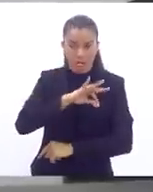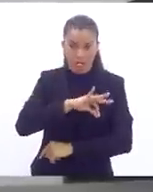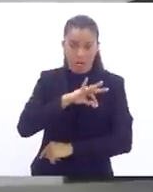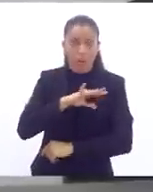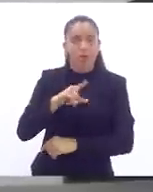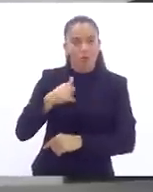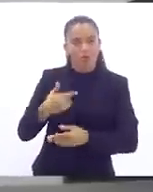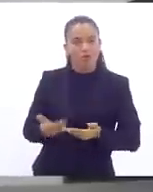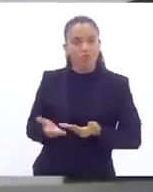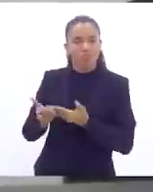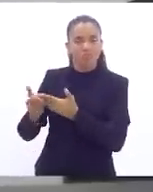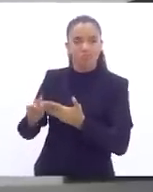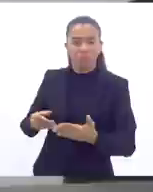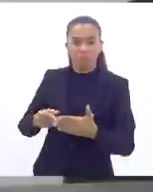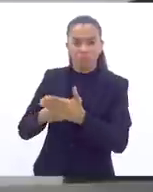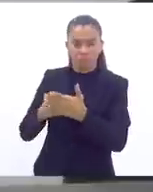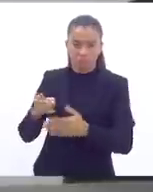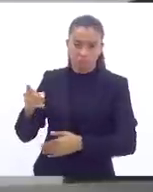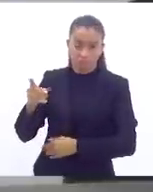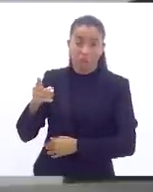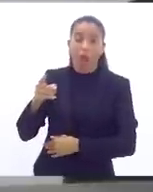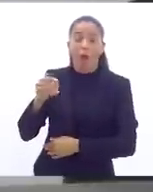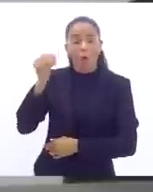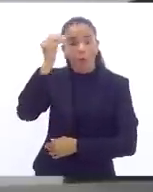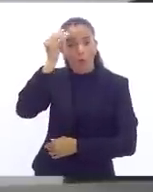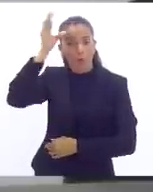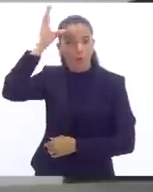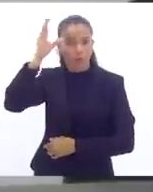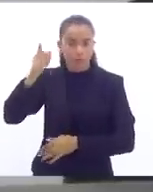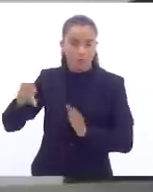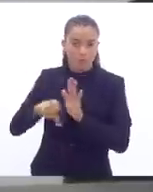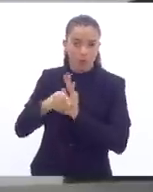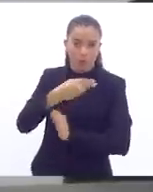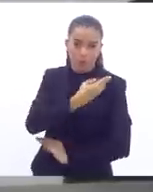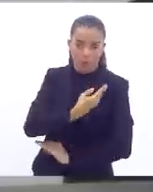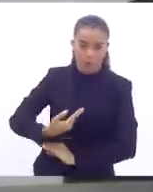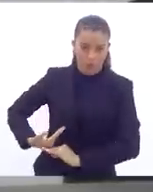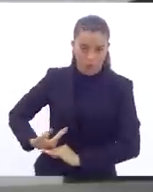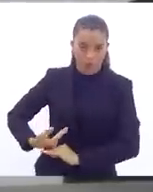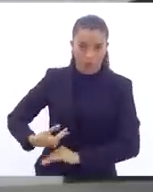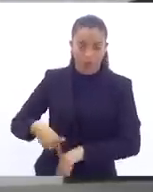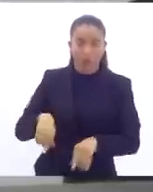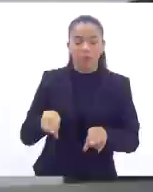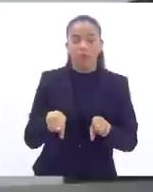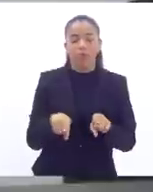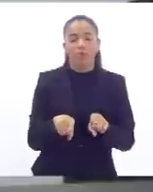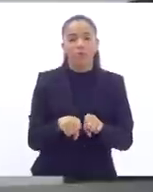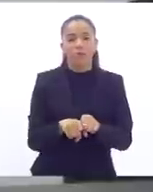solicitação ao conhecimento do governo e